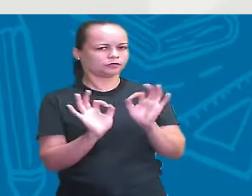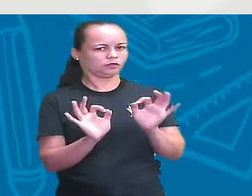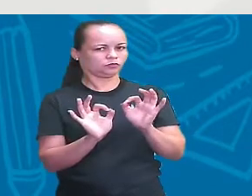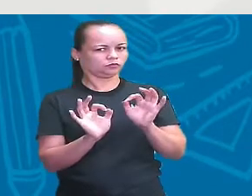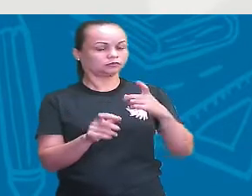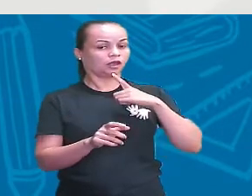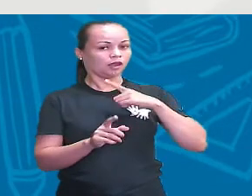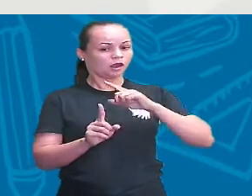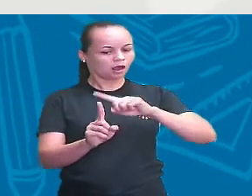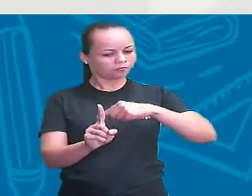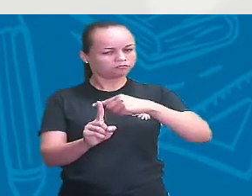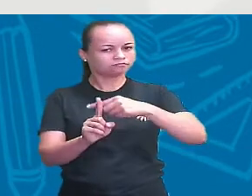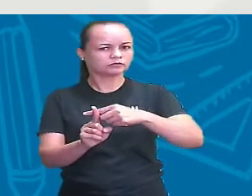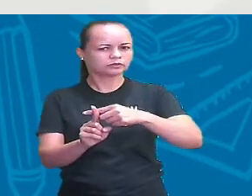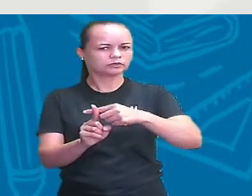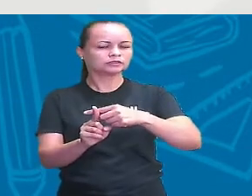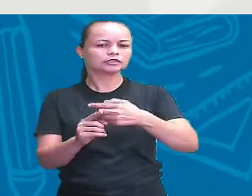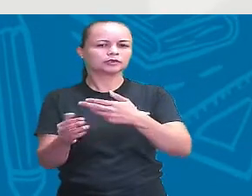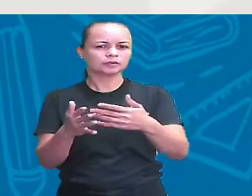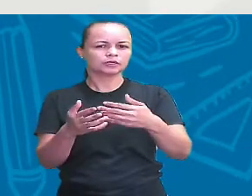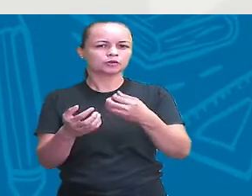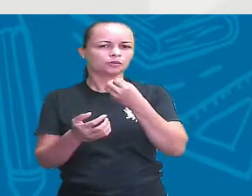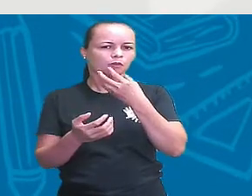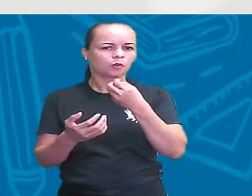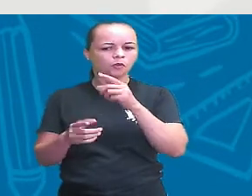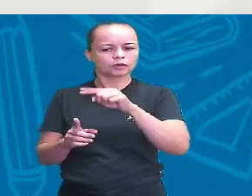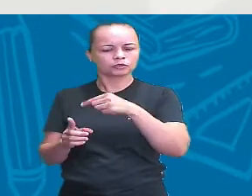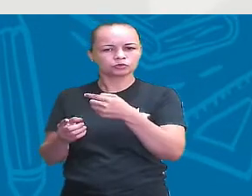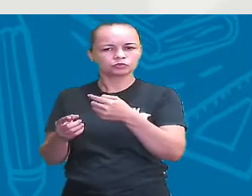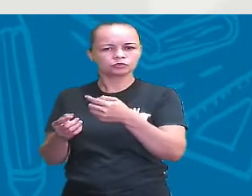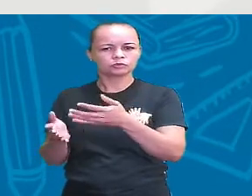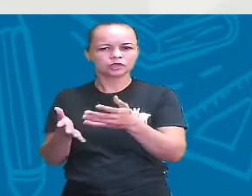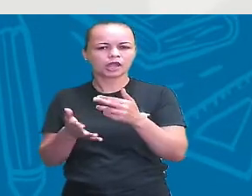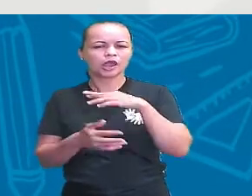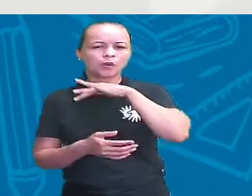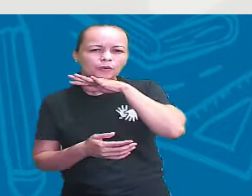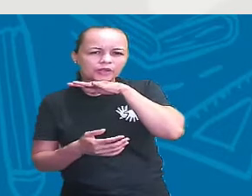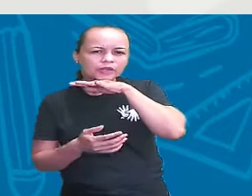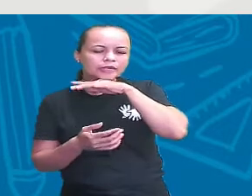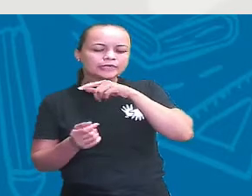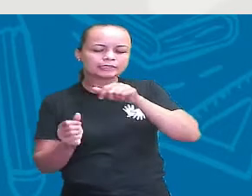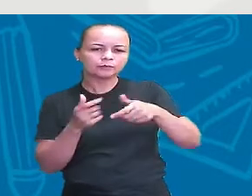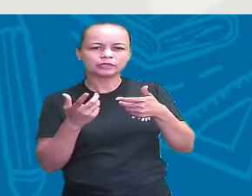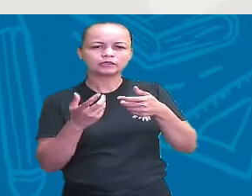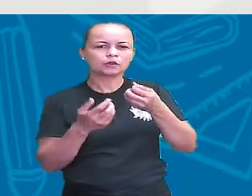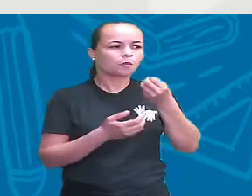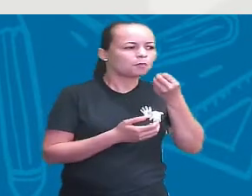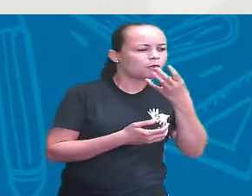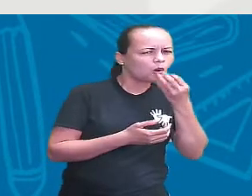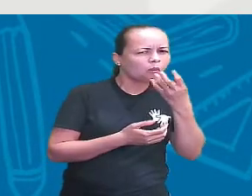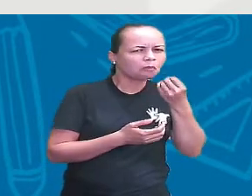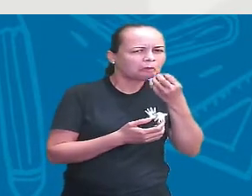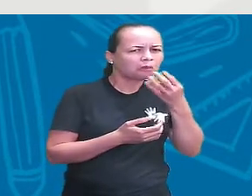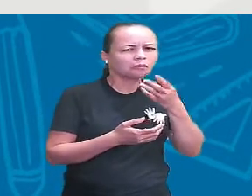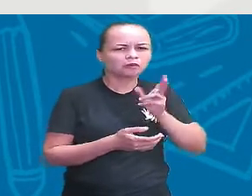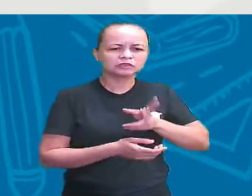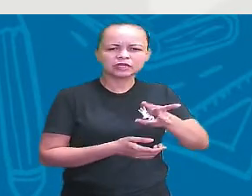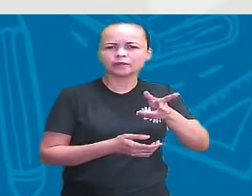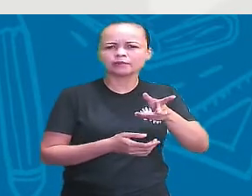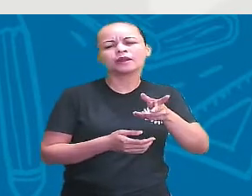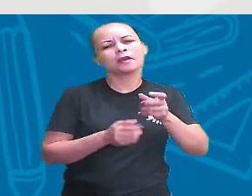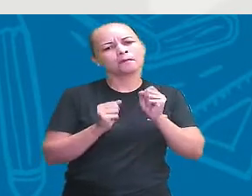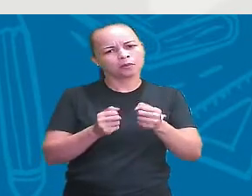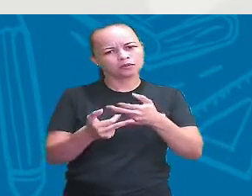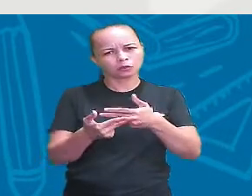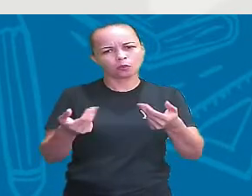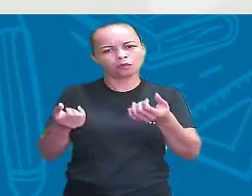Há sempre algo de bom naquilo que é ruim, mas também eu queria chamar a atenção que aquilo que também parece ser bom o tempo todo, pode também ter